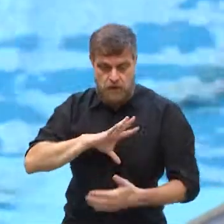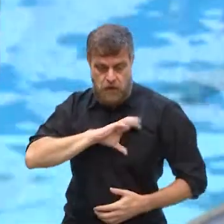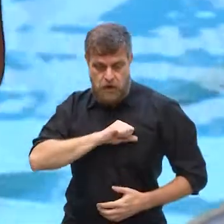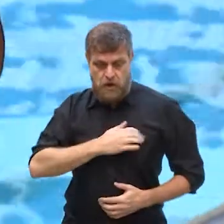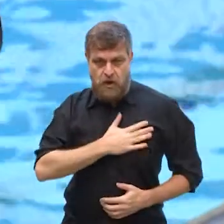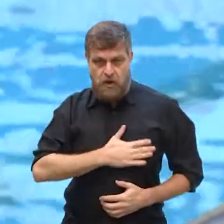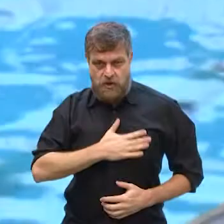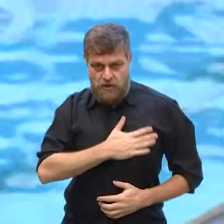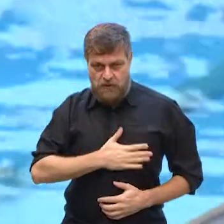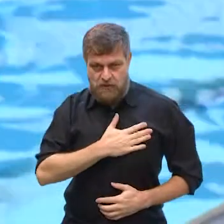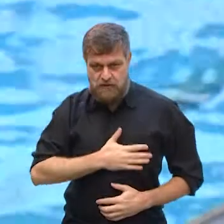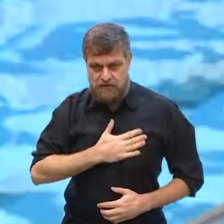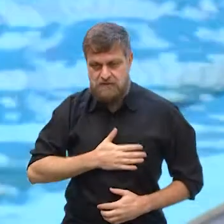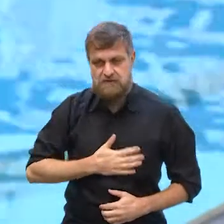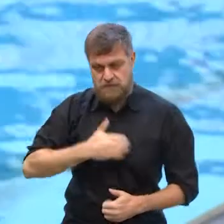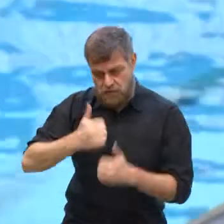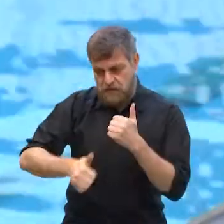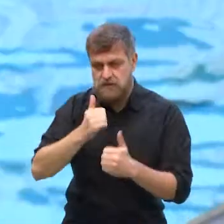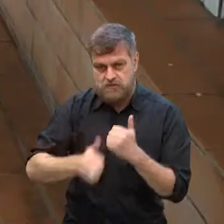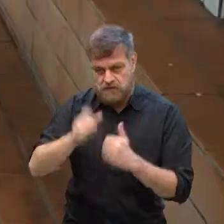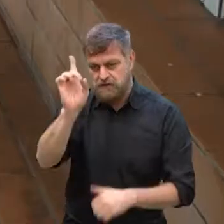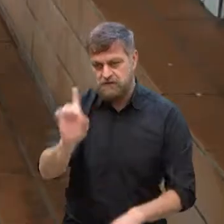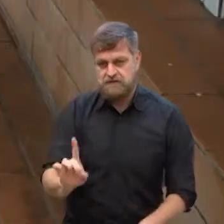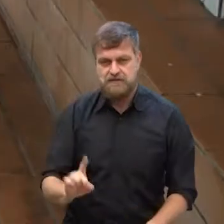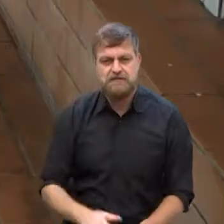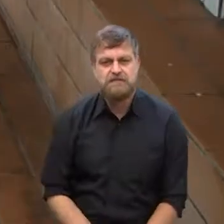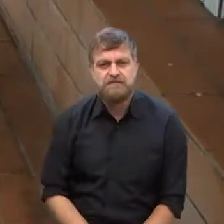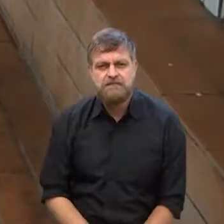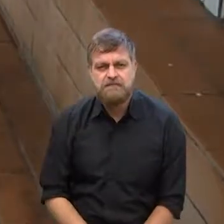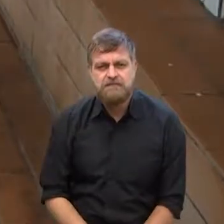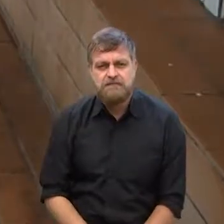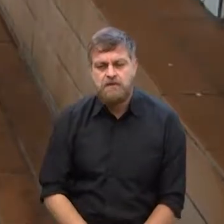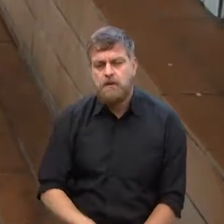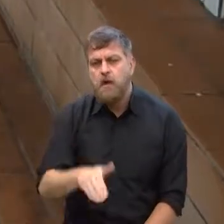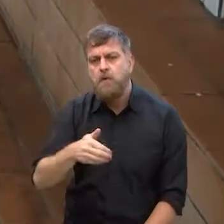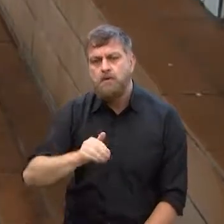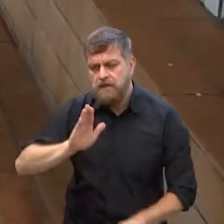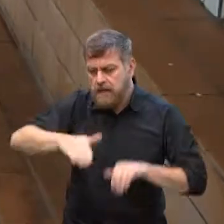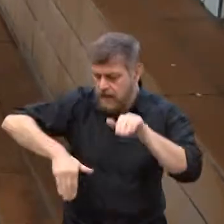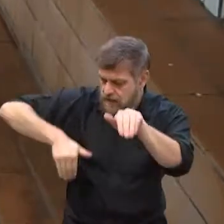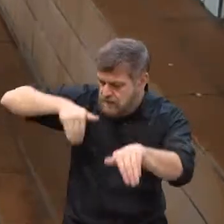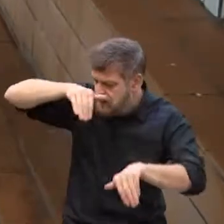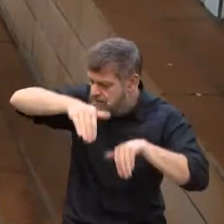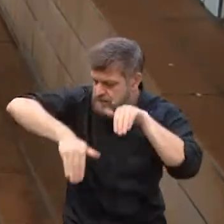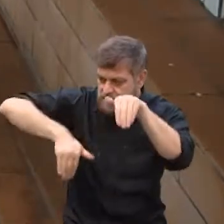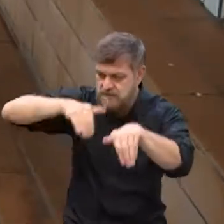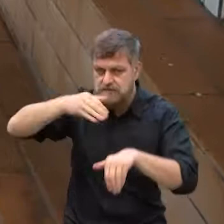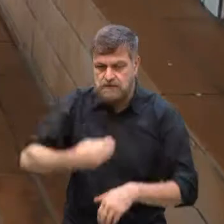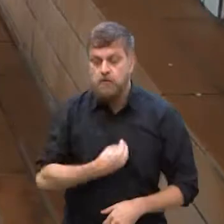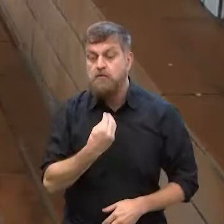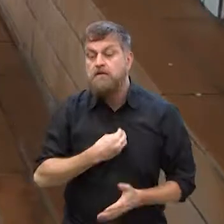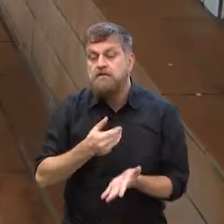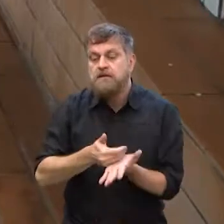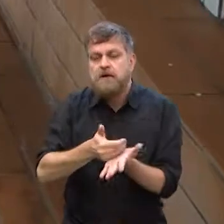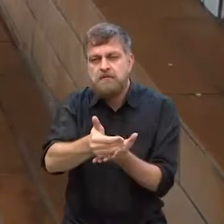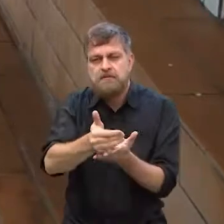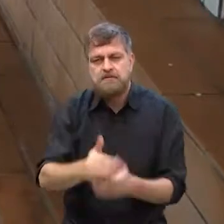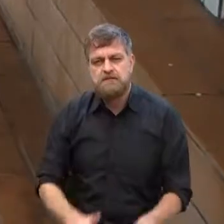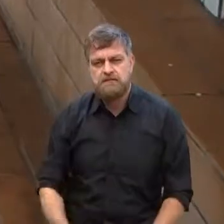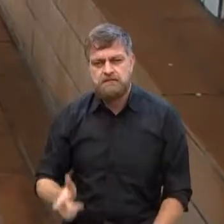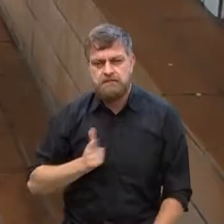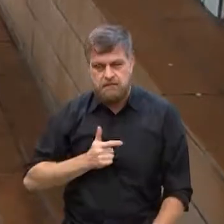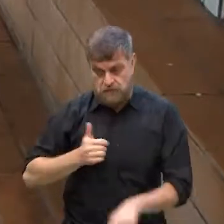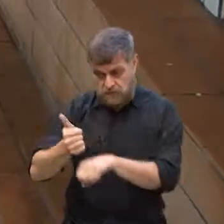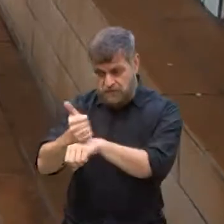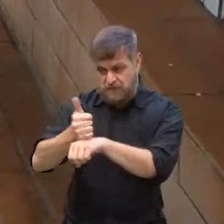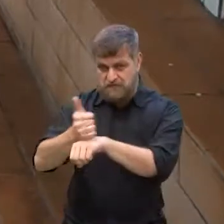o paradesporto em si eu não conhecia na minha infância. Quando que a natação entra na sua vida? Bom, depende. Se for a natação